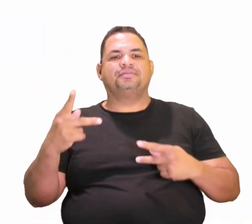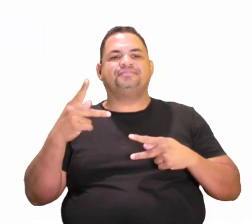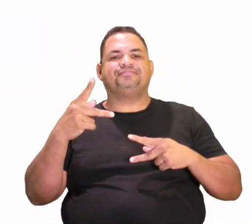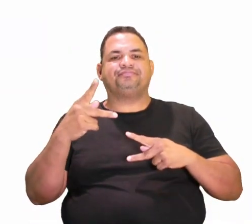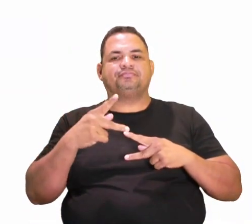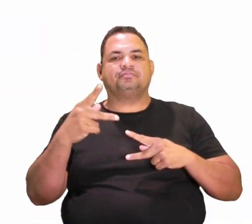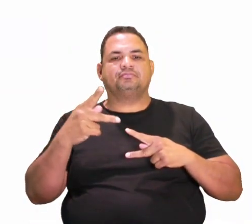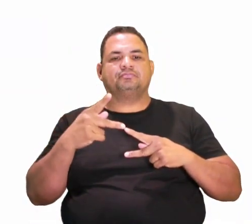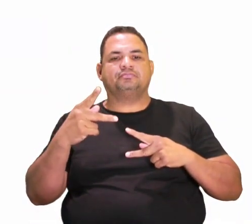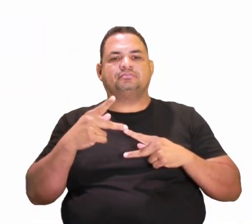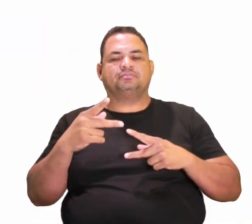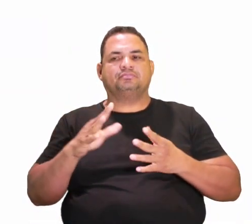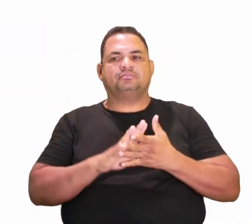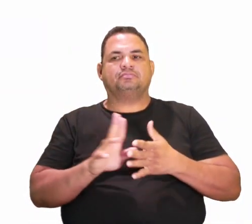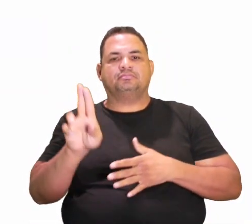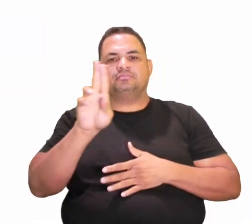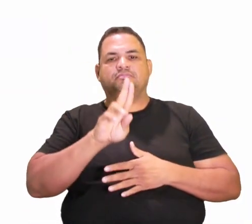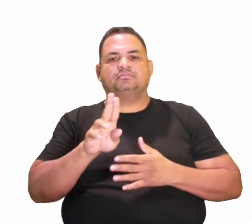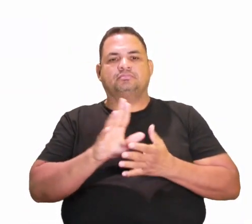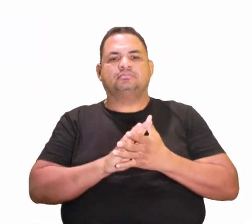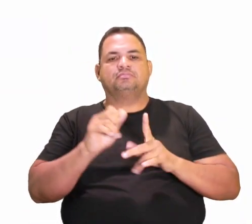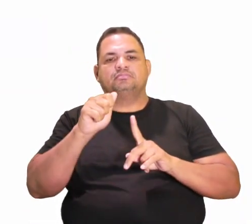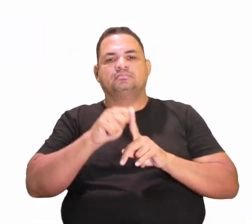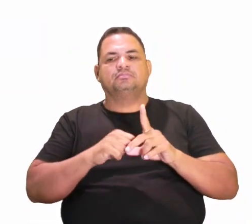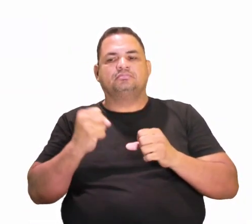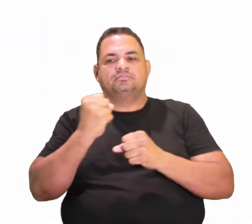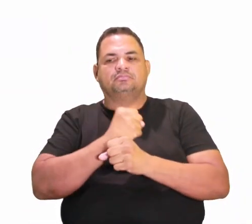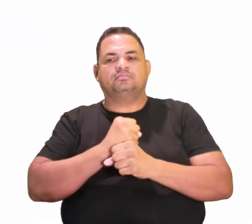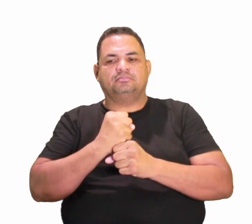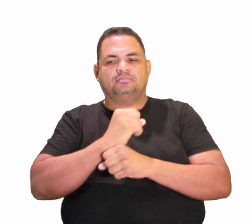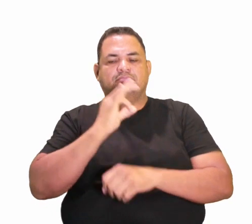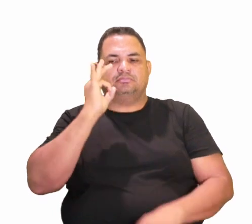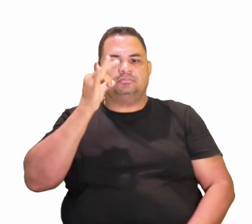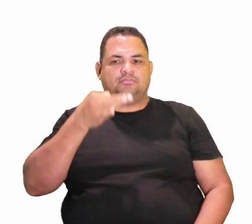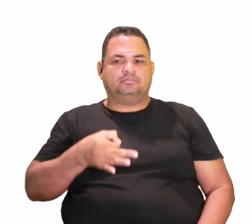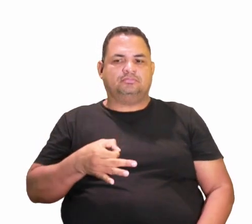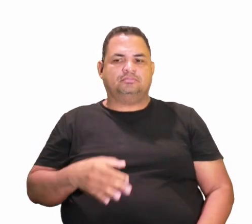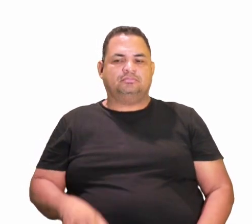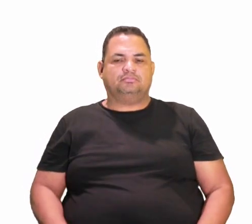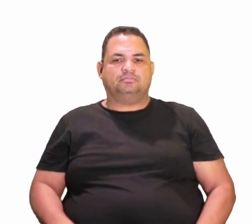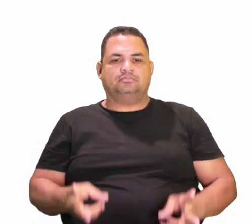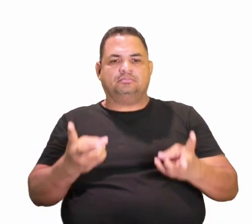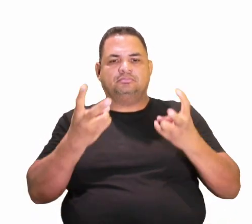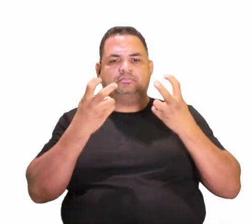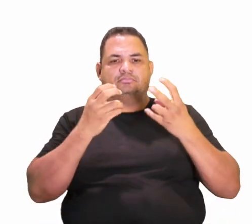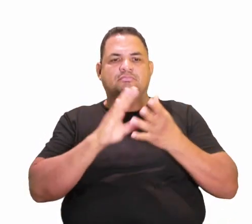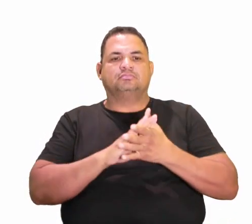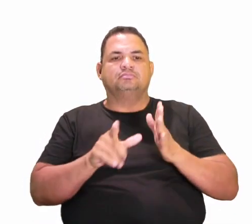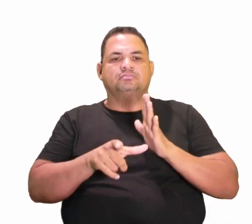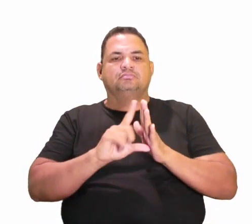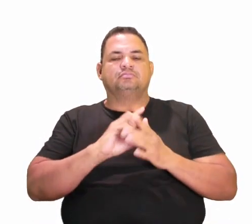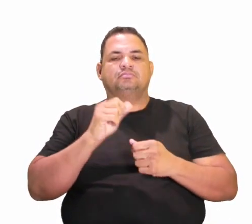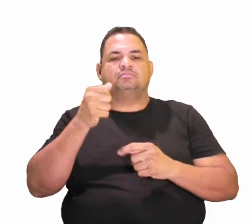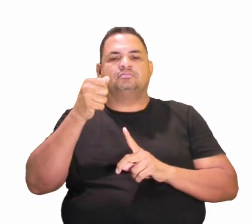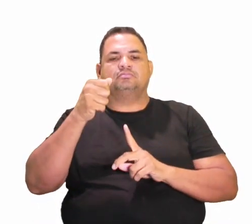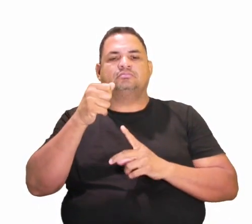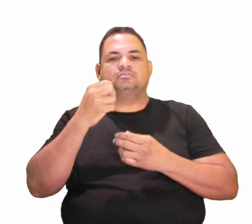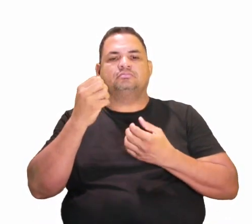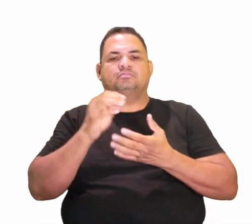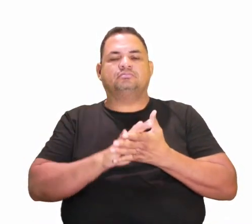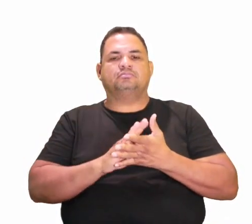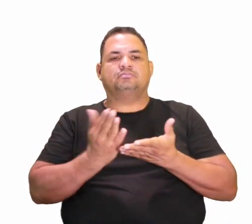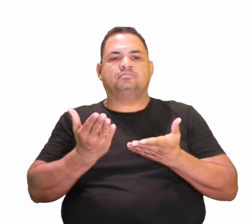Preposition in, ela é usada antes de meses do ano, certo? Perceba, antes de meses do ano.